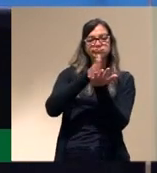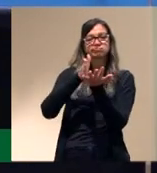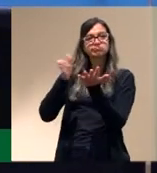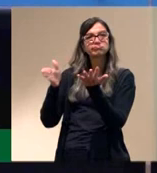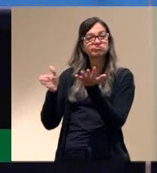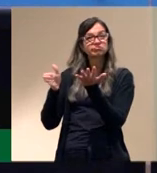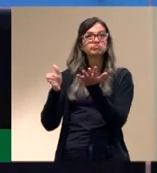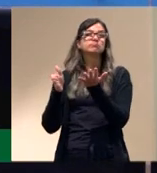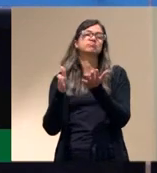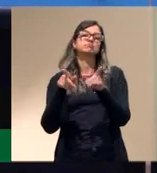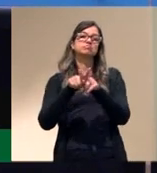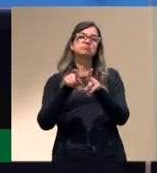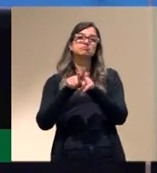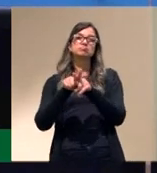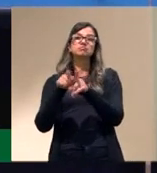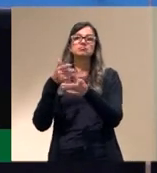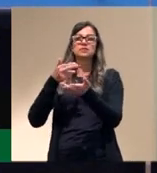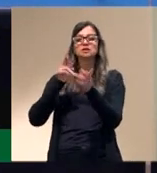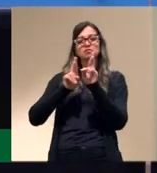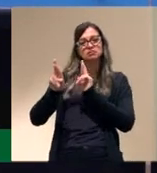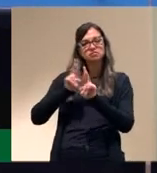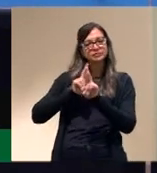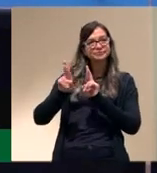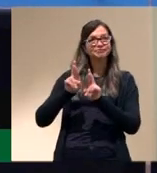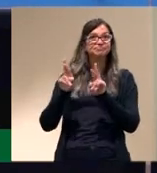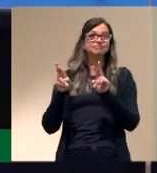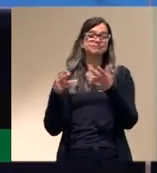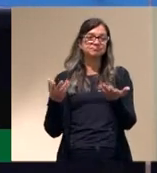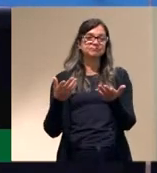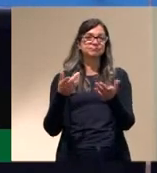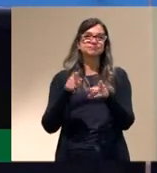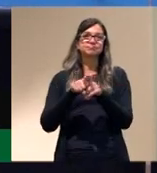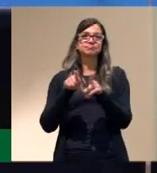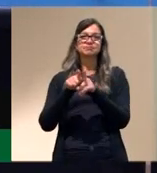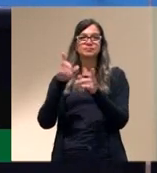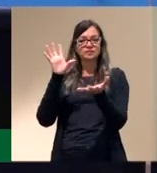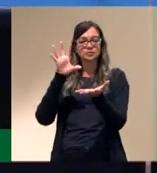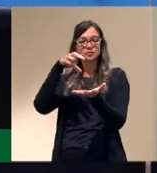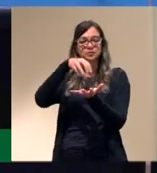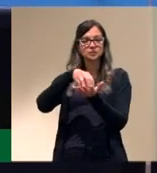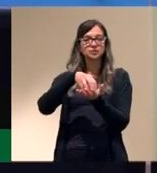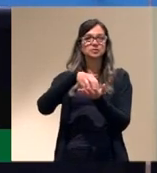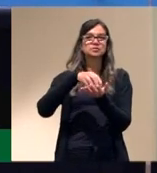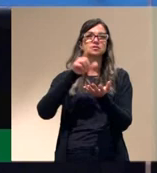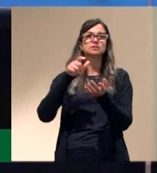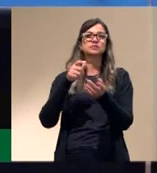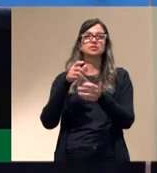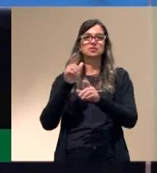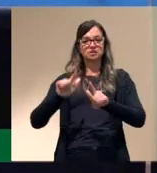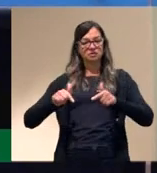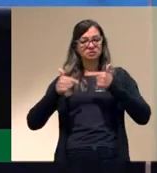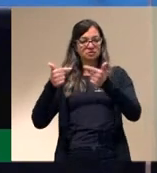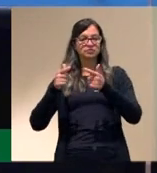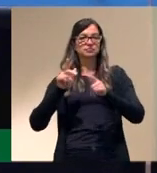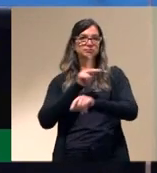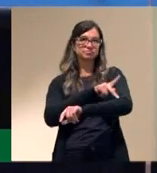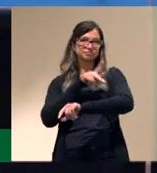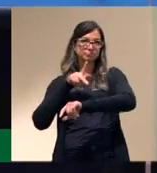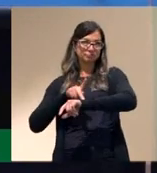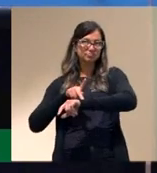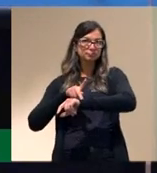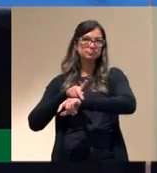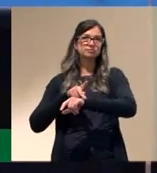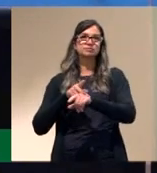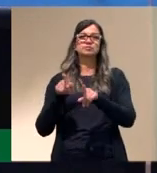até prefere ampliar para relações, e por isso um dos núcleos, né, da ação pedagógica se chamou Relações Sociais